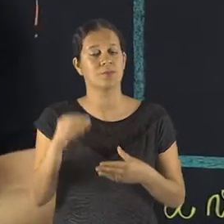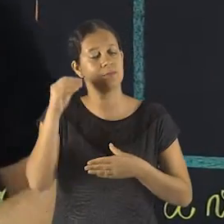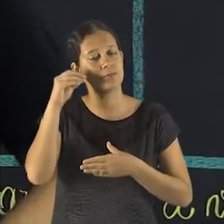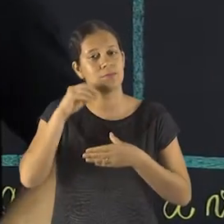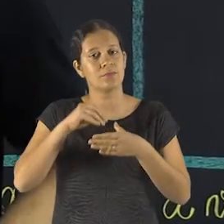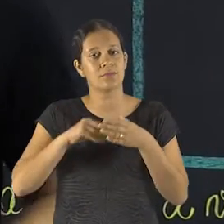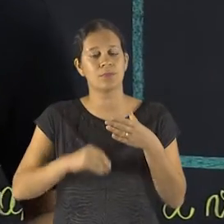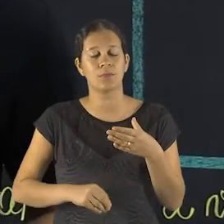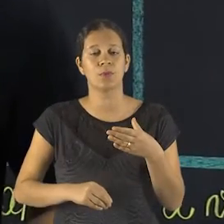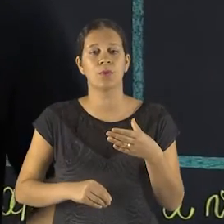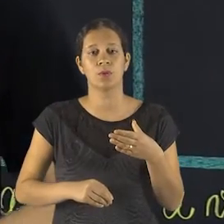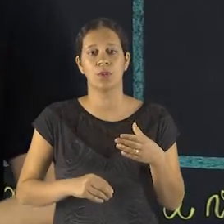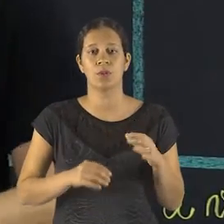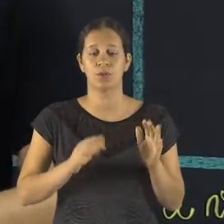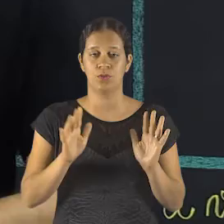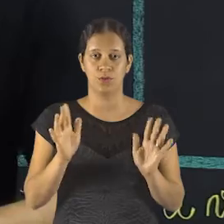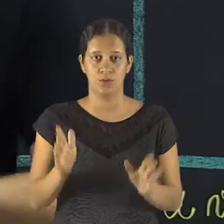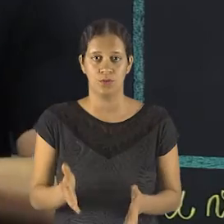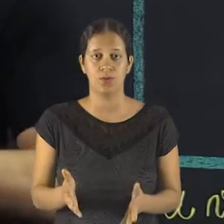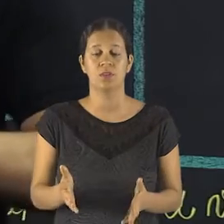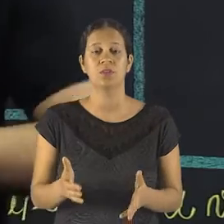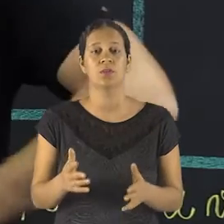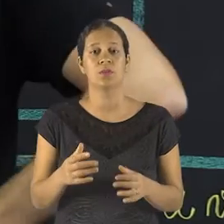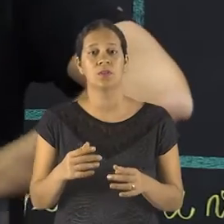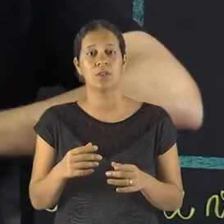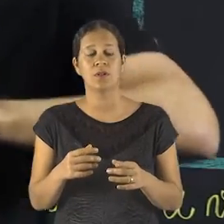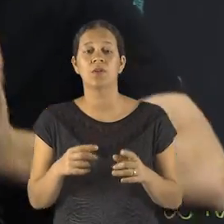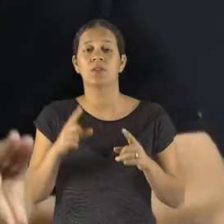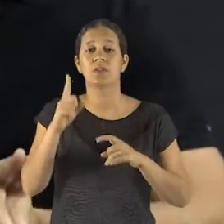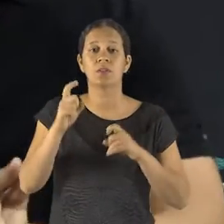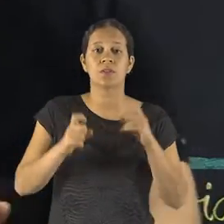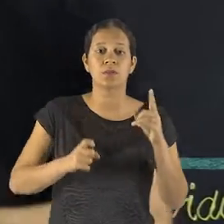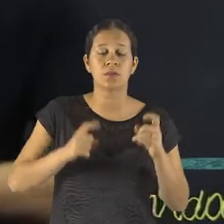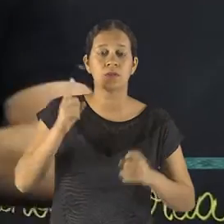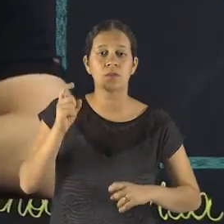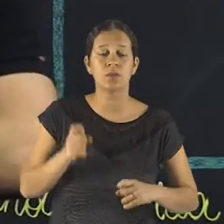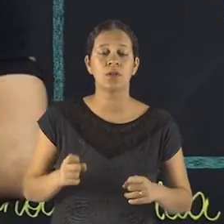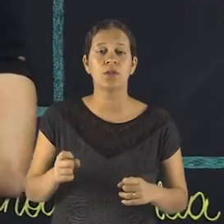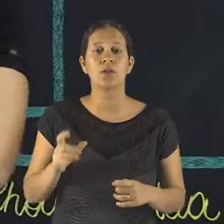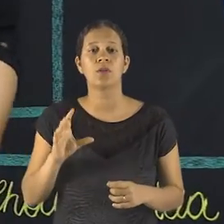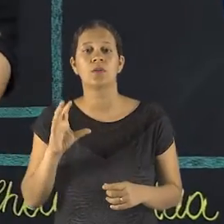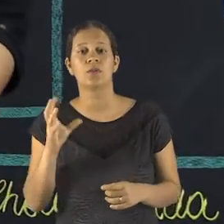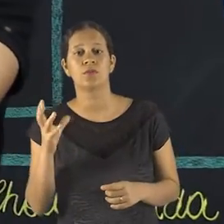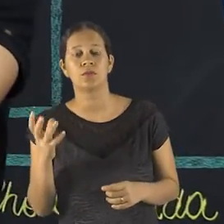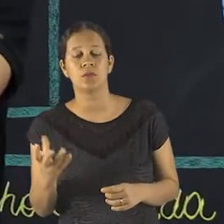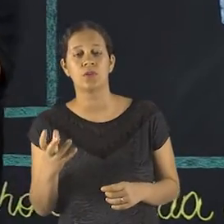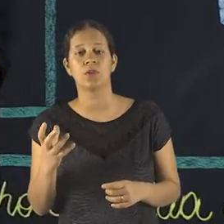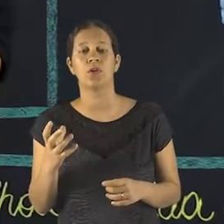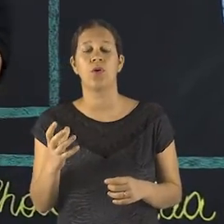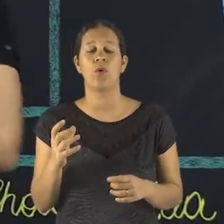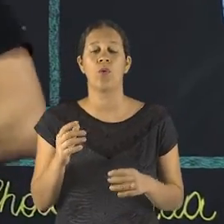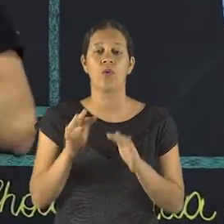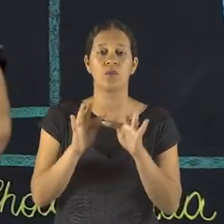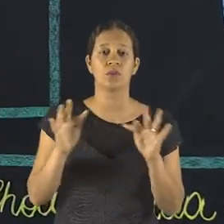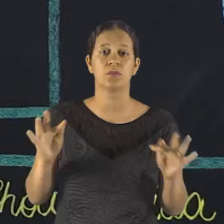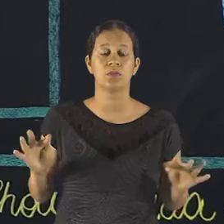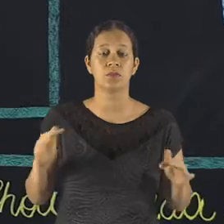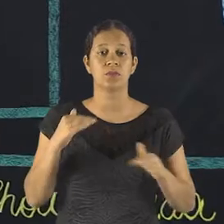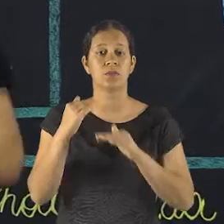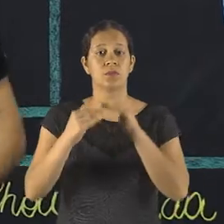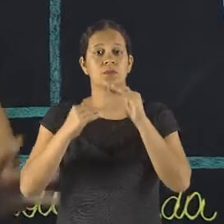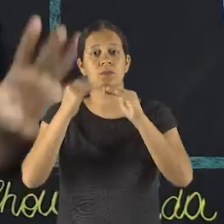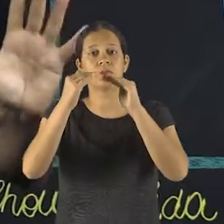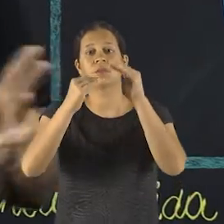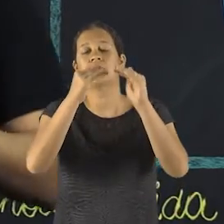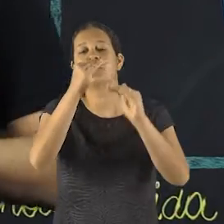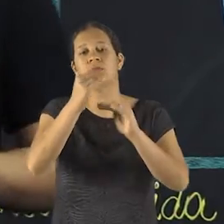em si. Nesse caso, estaríamos expressando causa com uma oração desenvolvida,